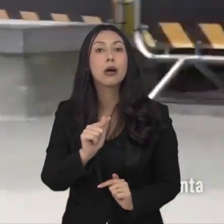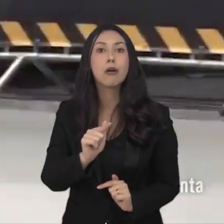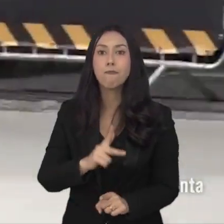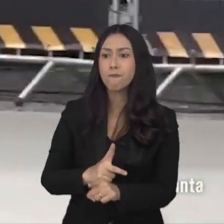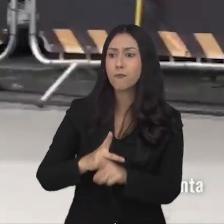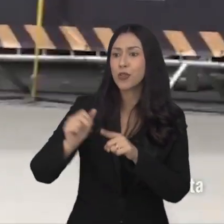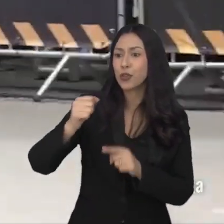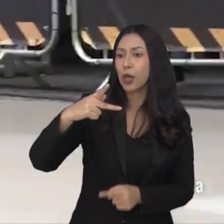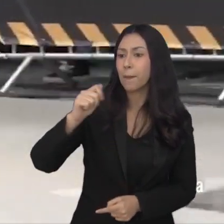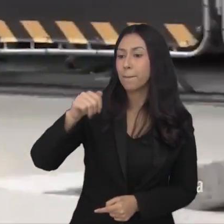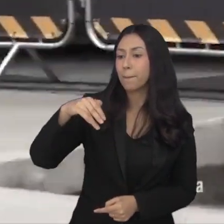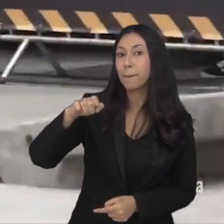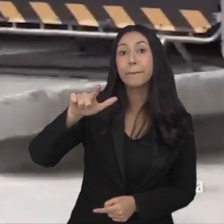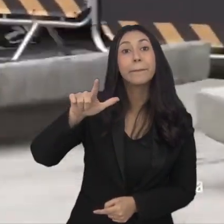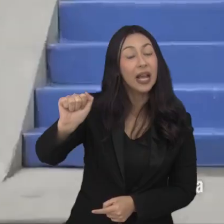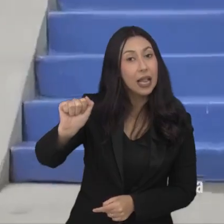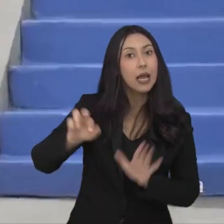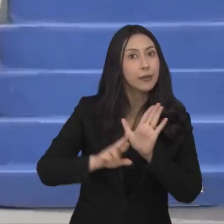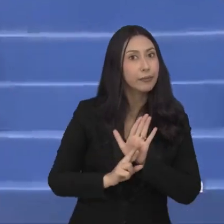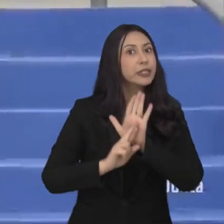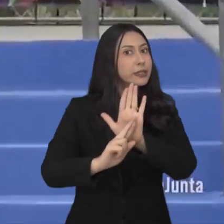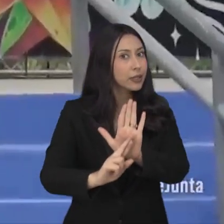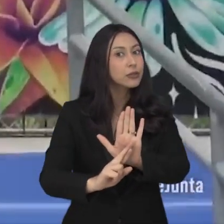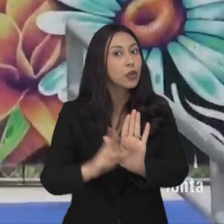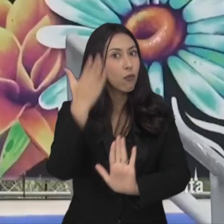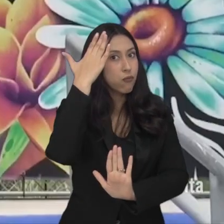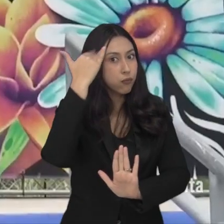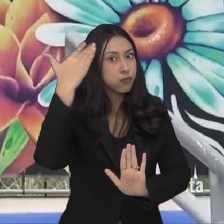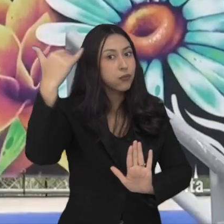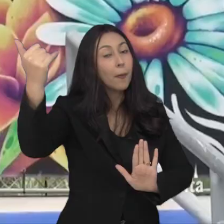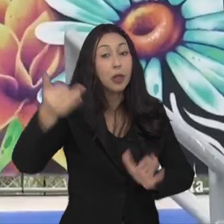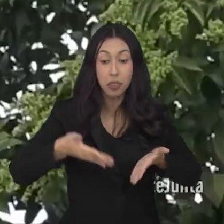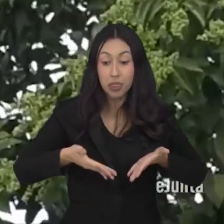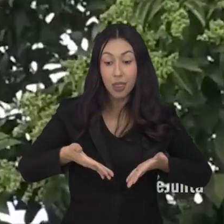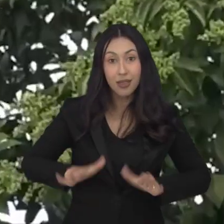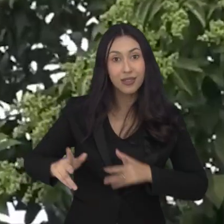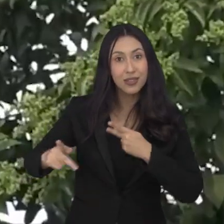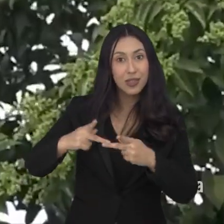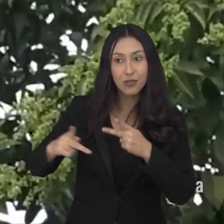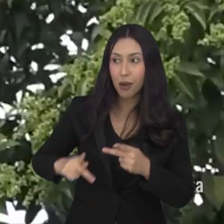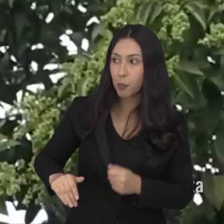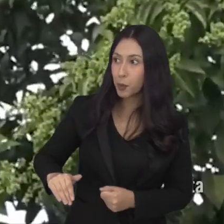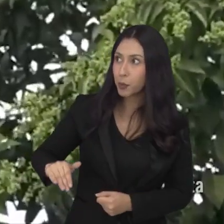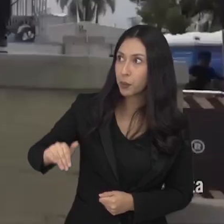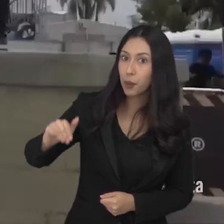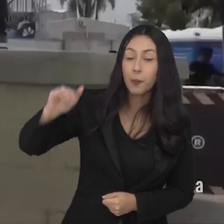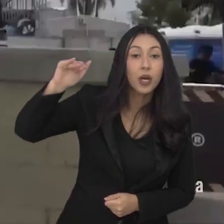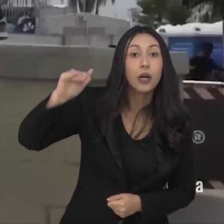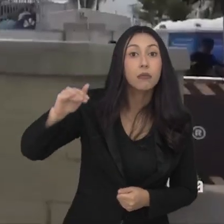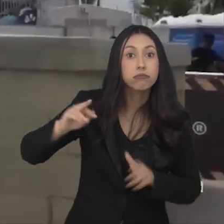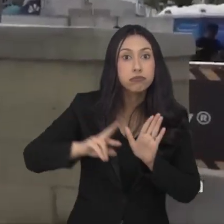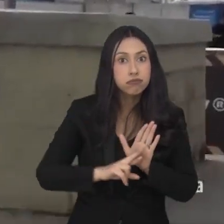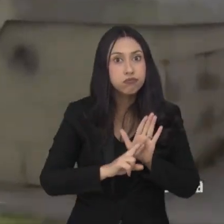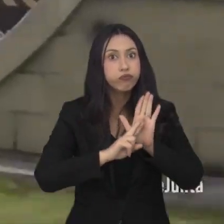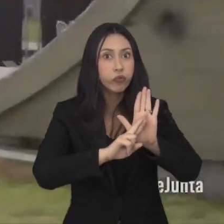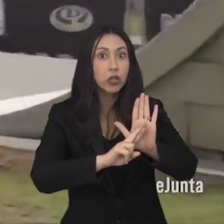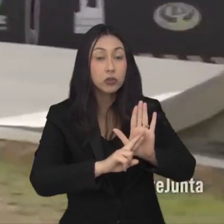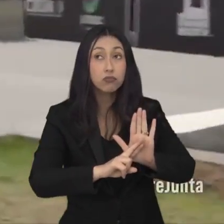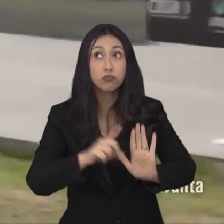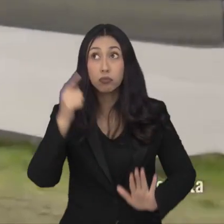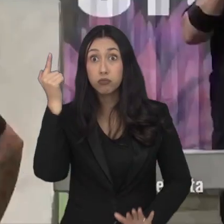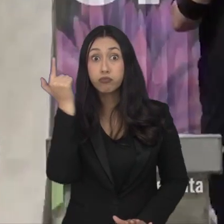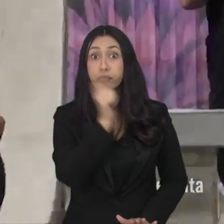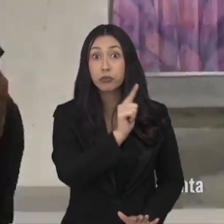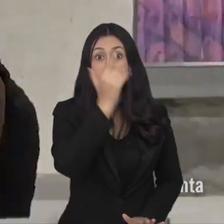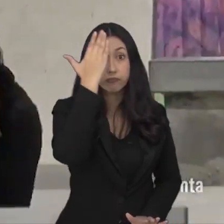A bicampeã mundial Pamela Rosa é um dos maiores nomes da modalidade. Nascida e criada em São José, ela é um dos